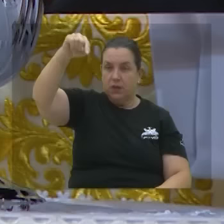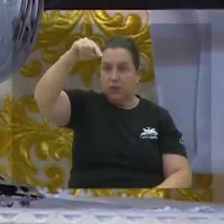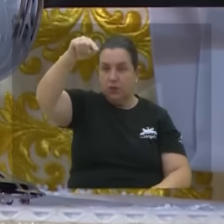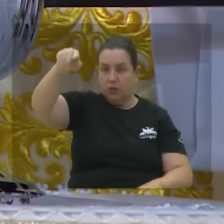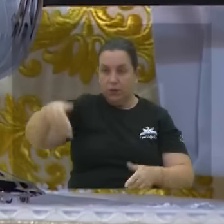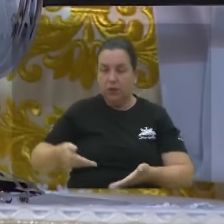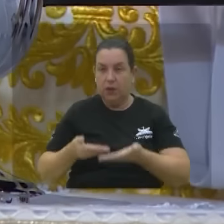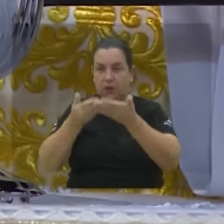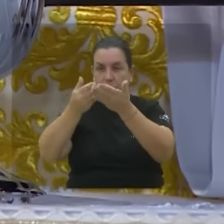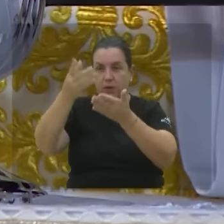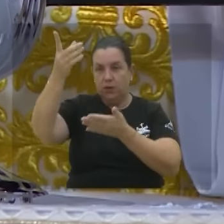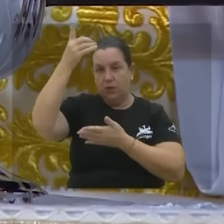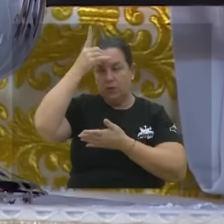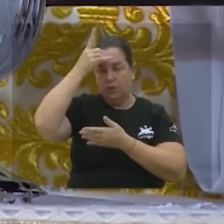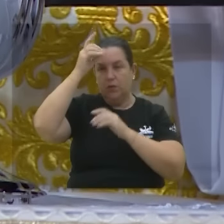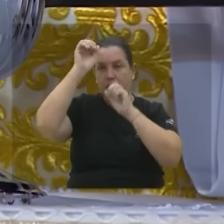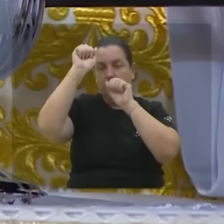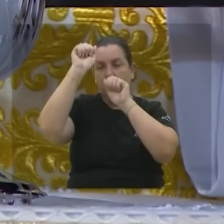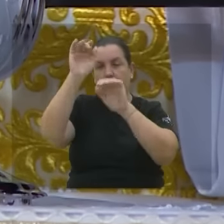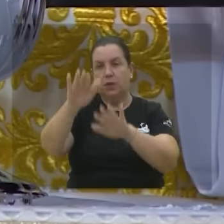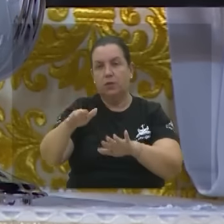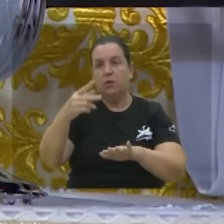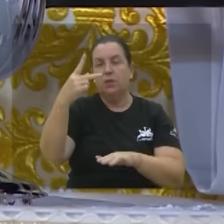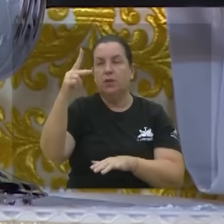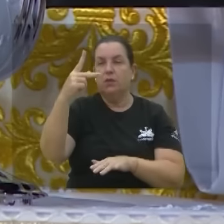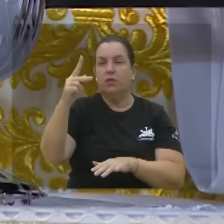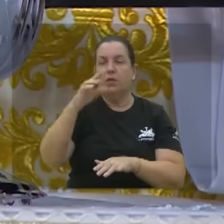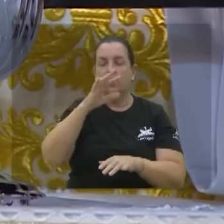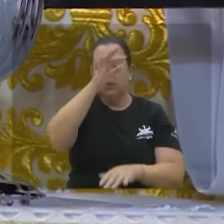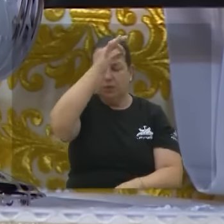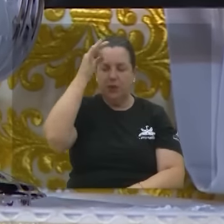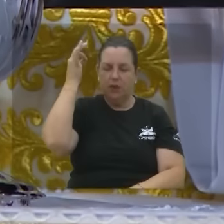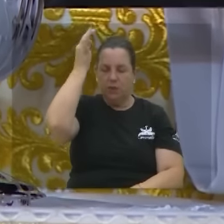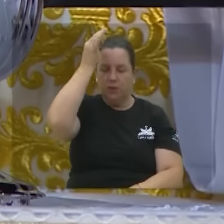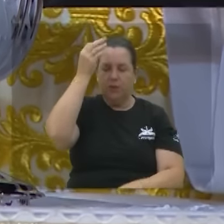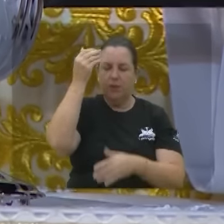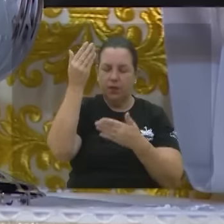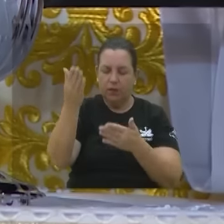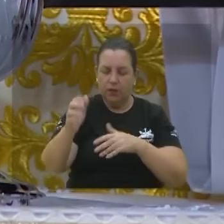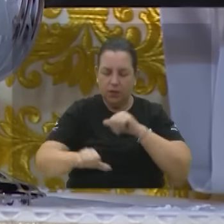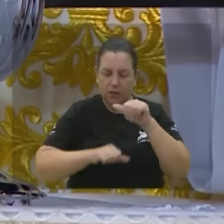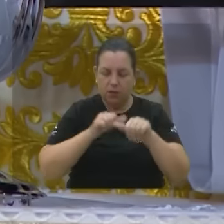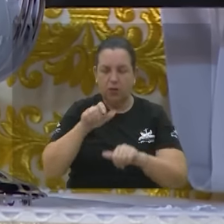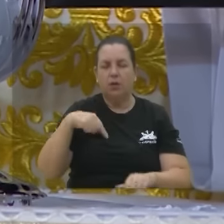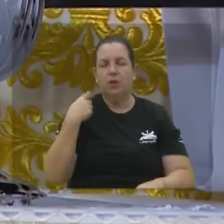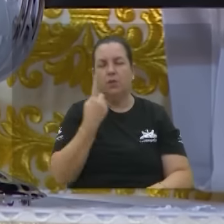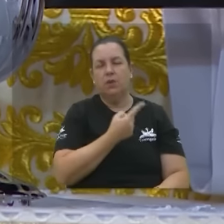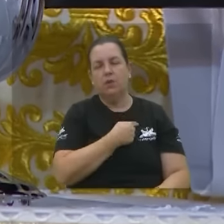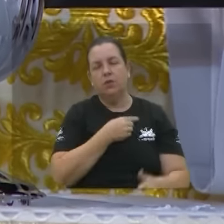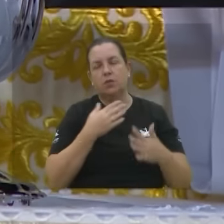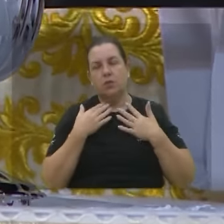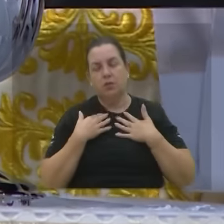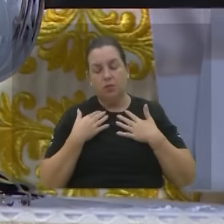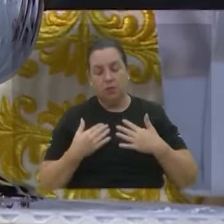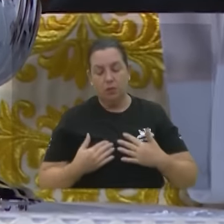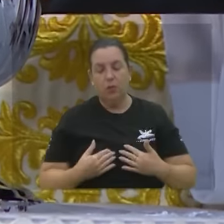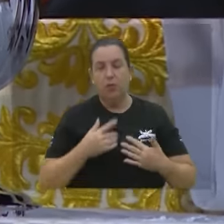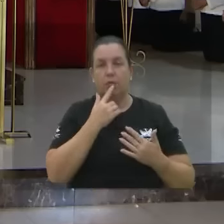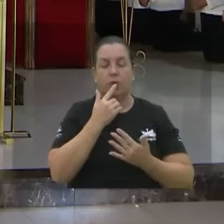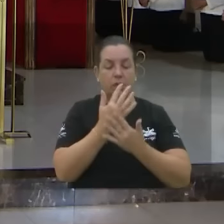santificai, pois, estes dons, derramando sobre eles o vosso Espírito, a fim de que se tornem para nós